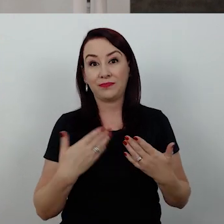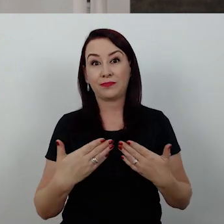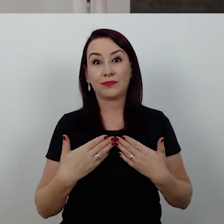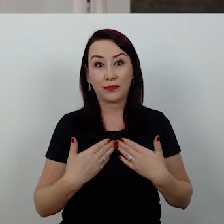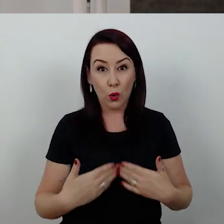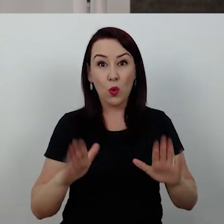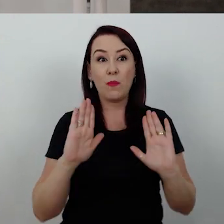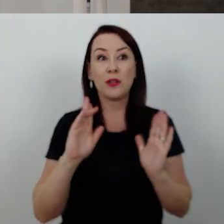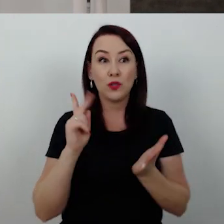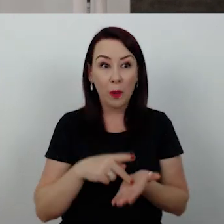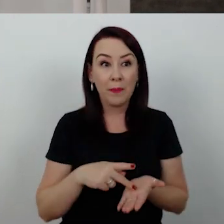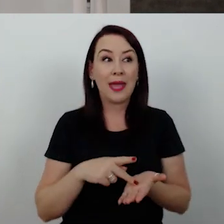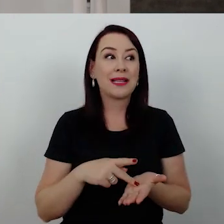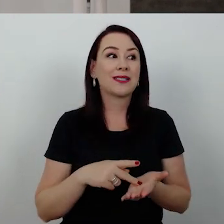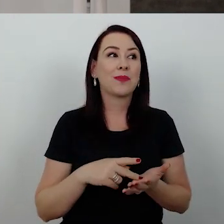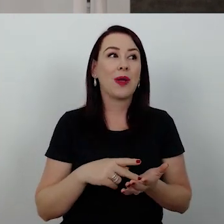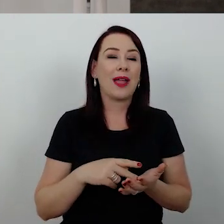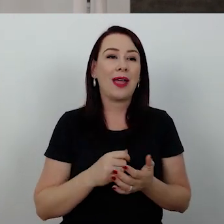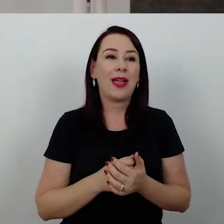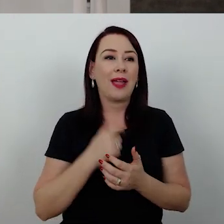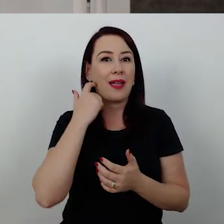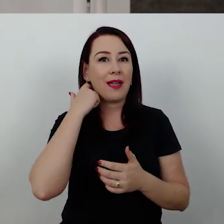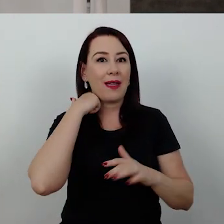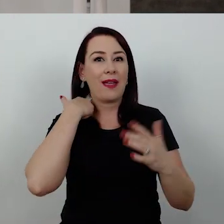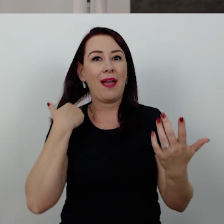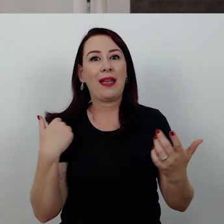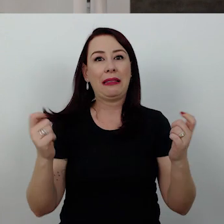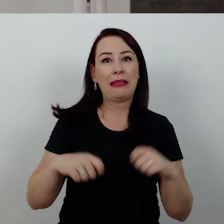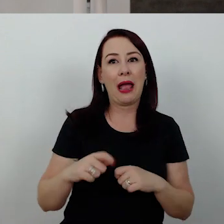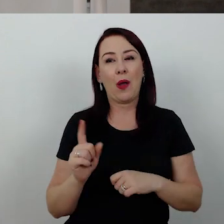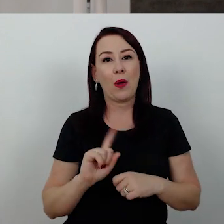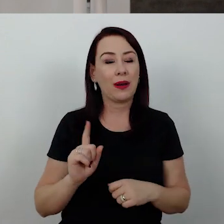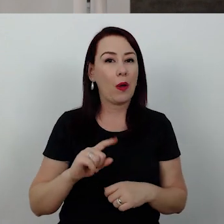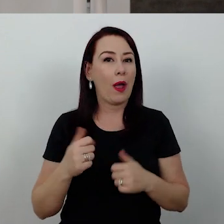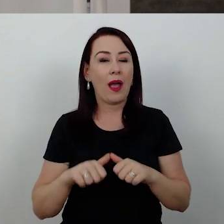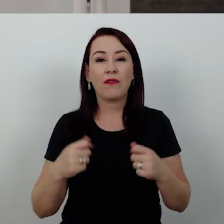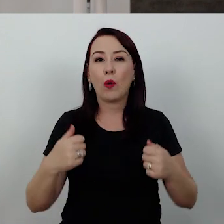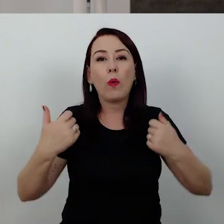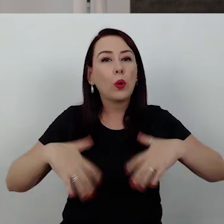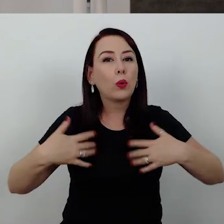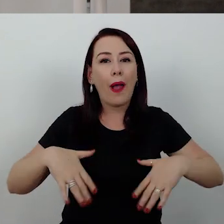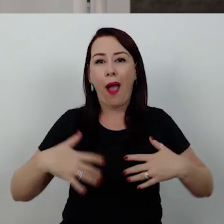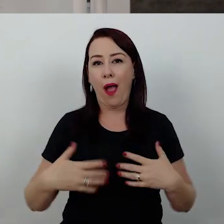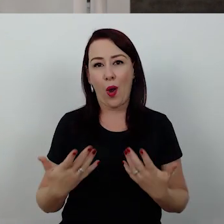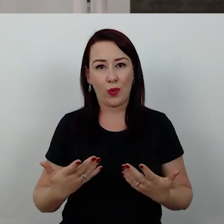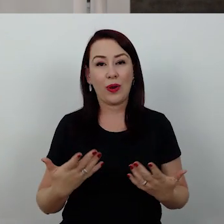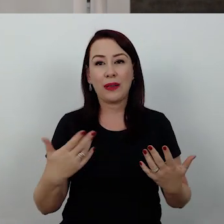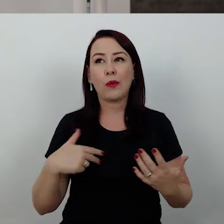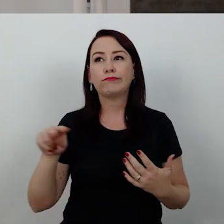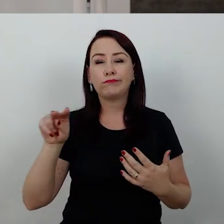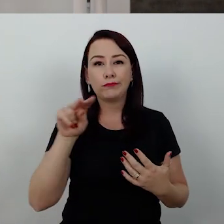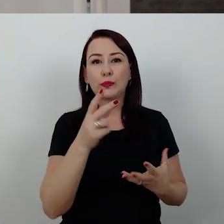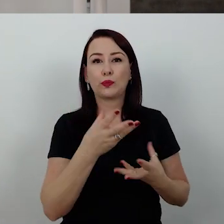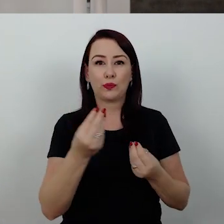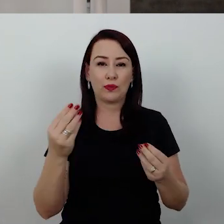quando atuava também aquela coisa muito de, né, o lugar de segurança do set, o que encareceu muito as produções. Então, o que eu mais vi foi,